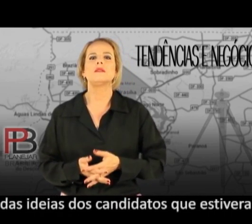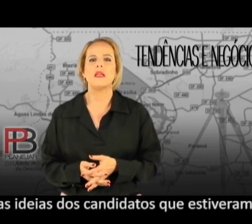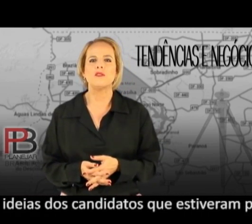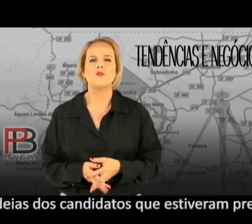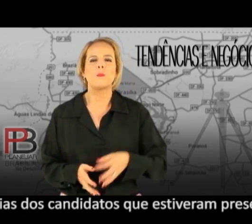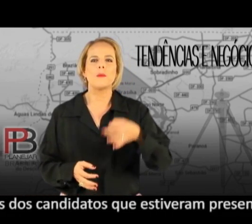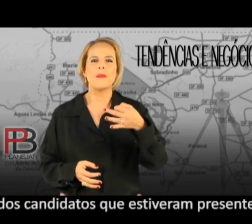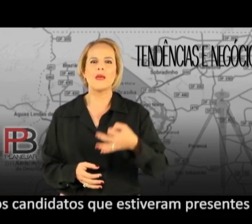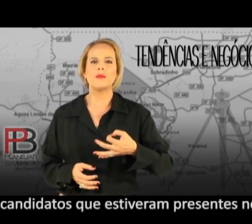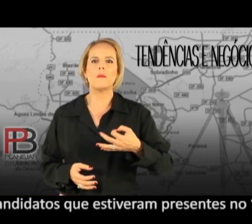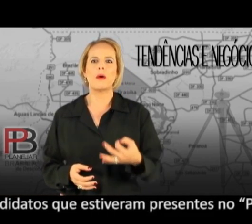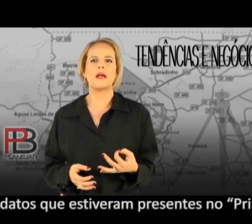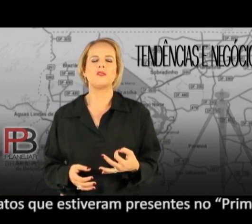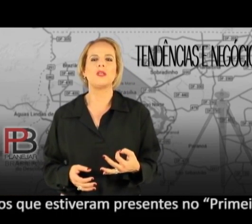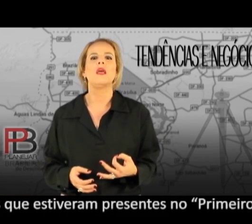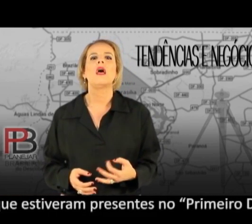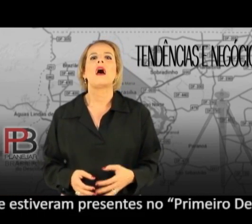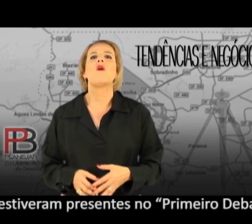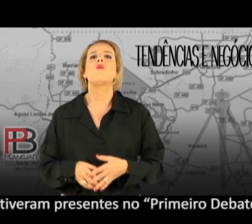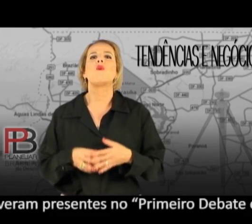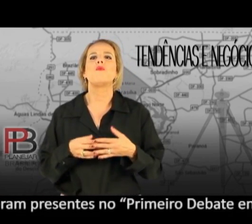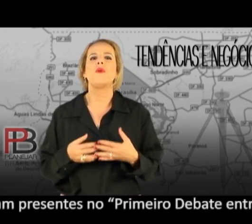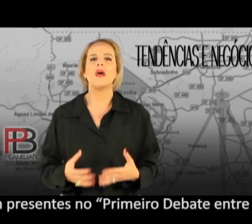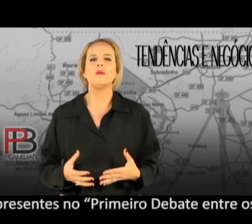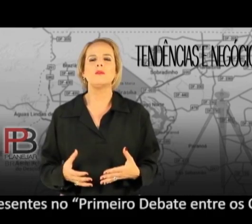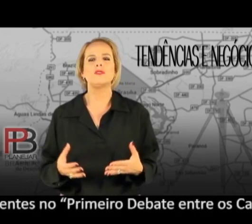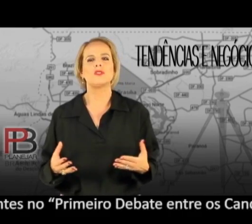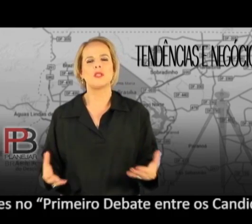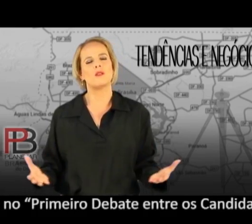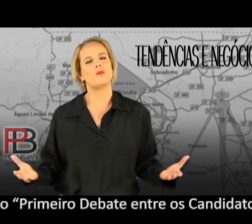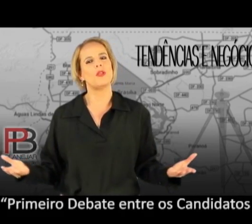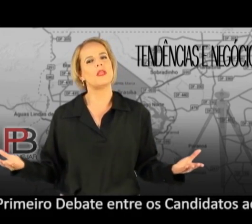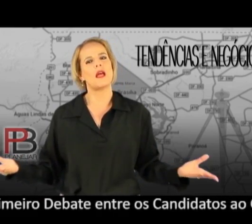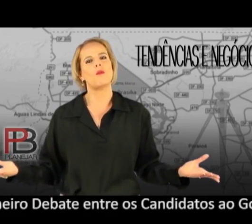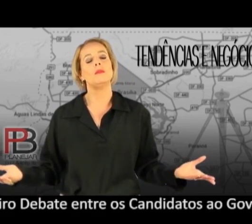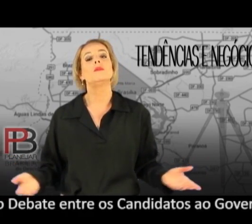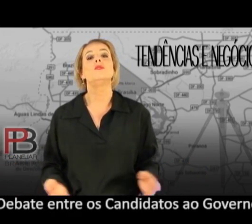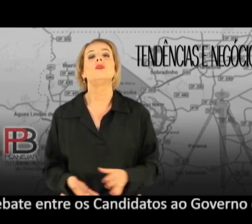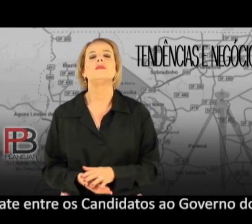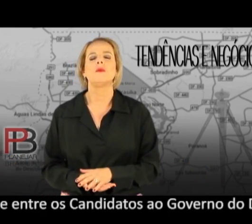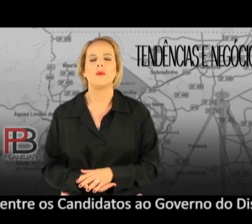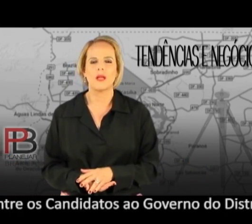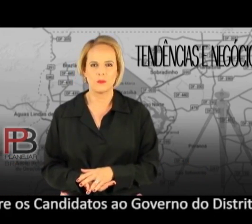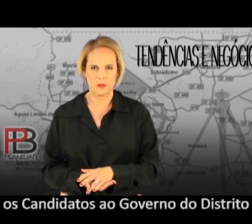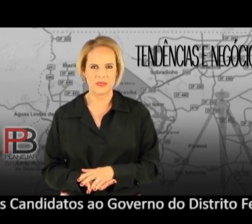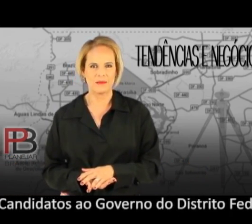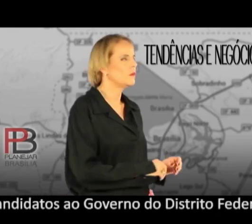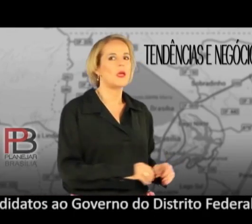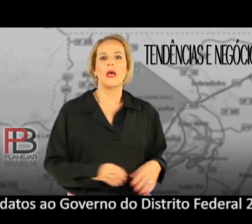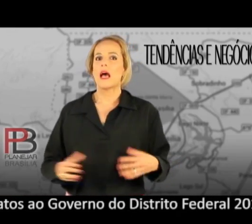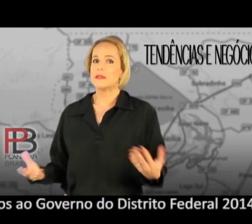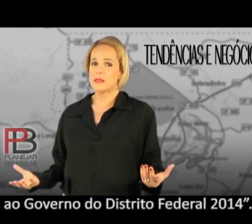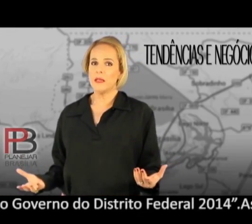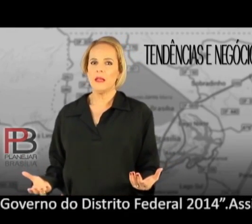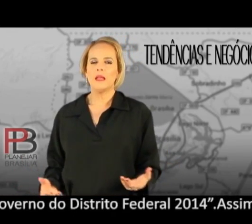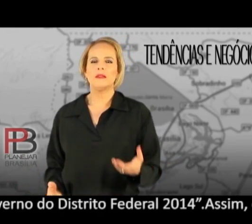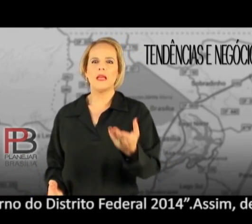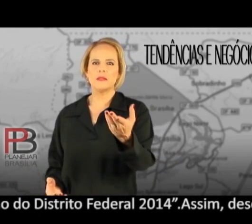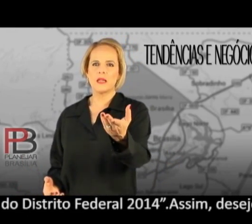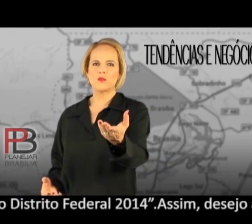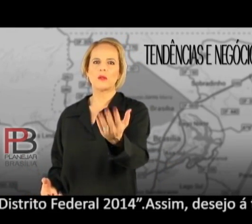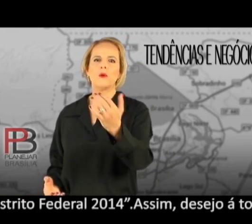estiveram presentes no primeiro debate ao governo do Distrito Federal 2014.